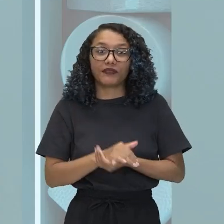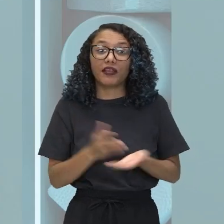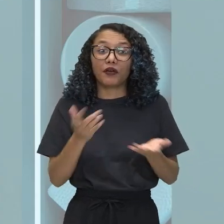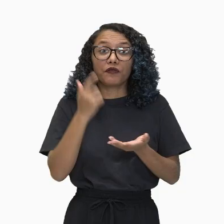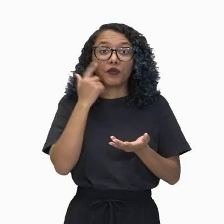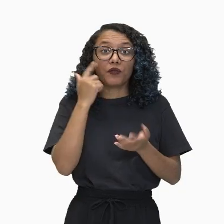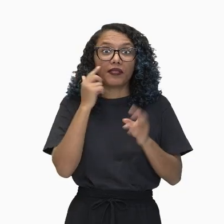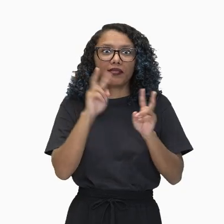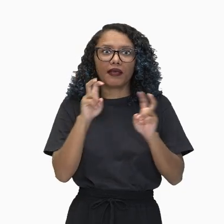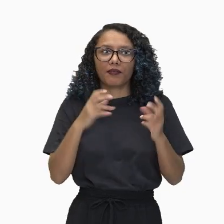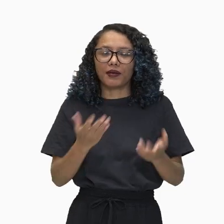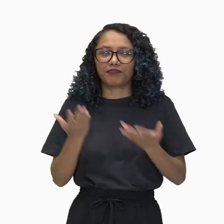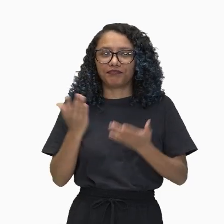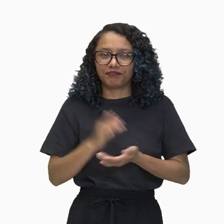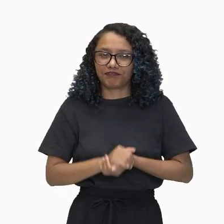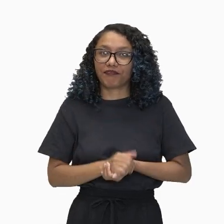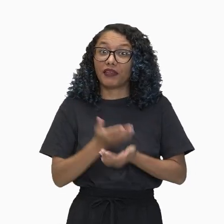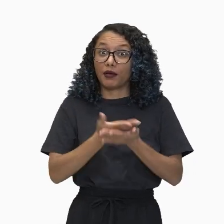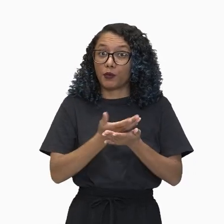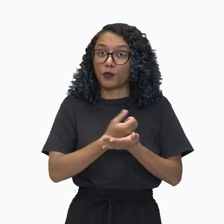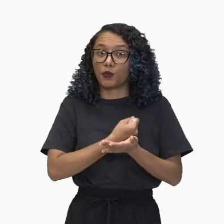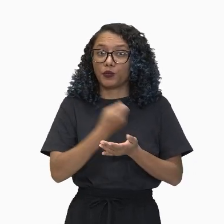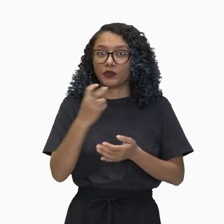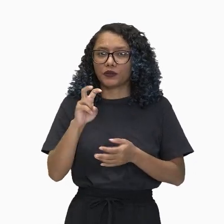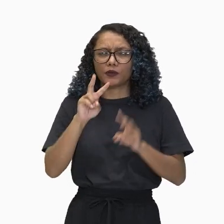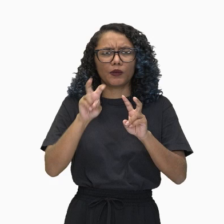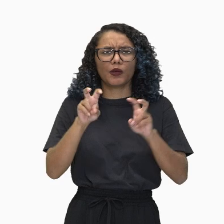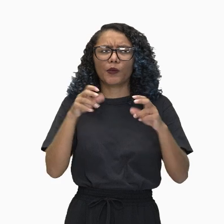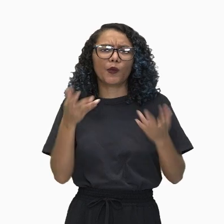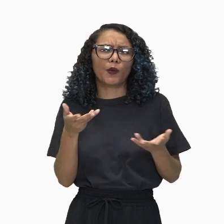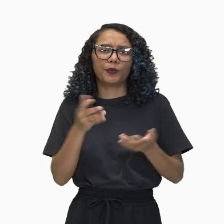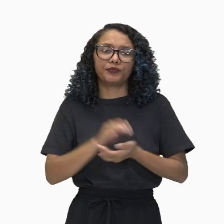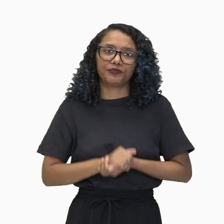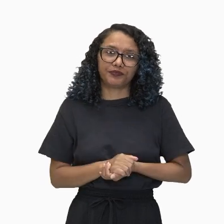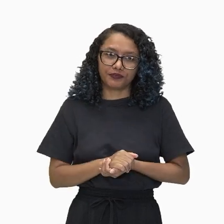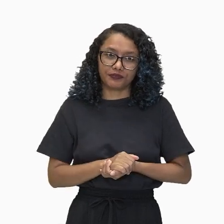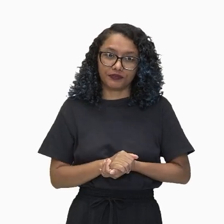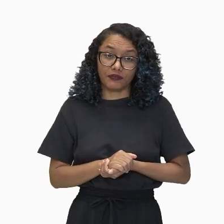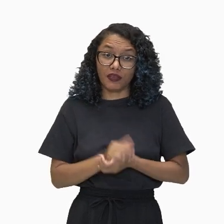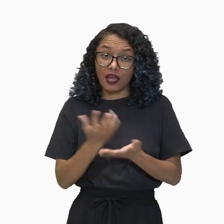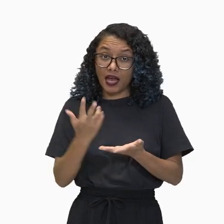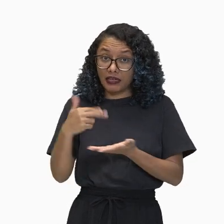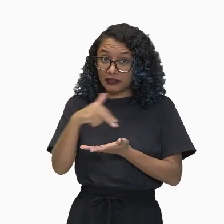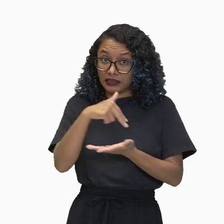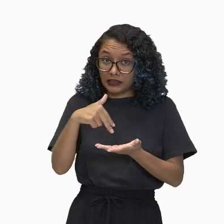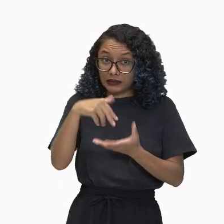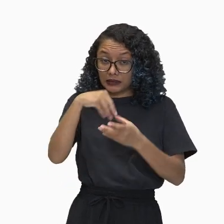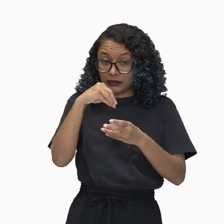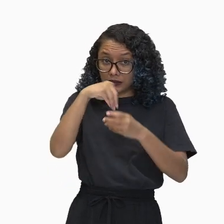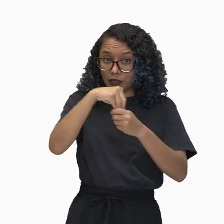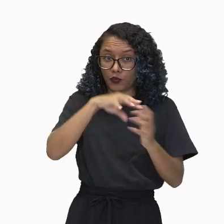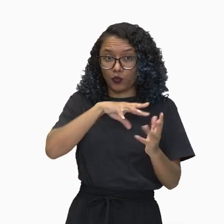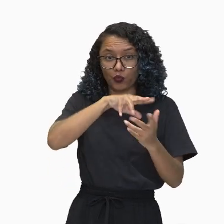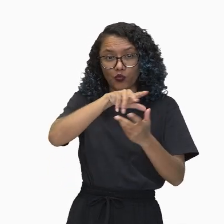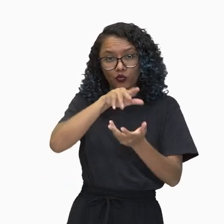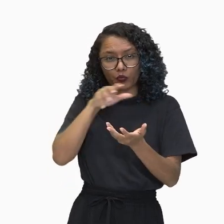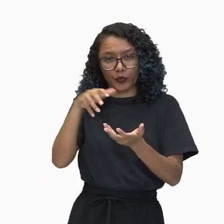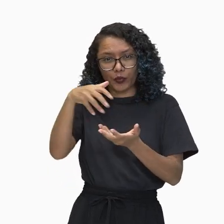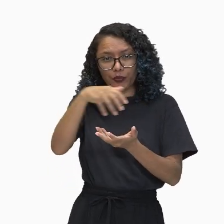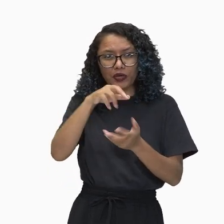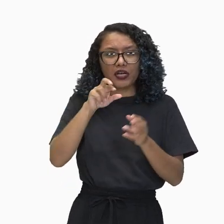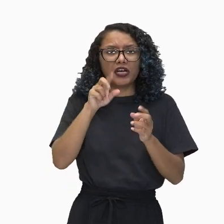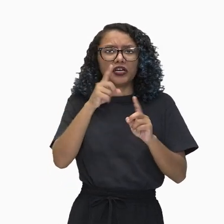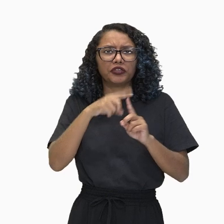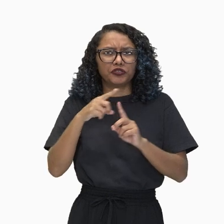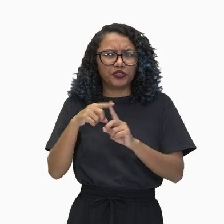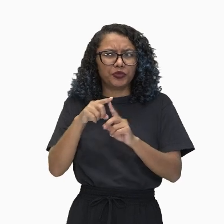nosso assunto? Aula 5. Objetos de conhecimento. A dança no mundo. Diferentes estilos de dança dos